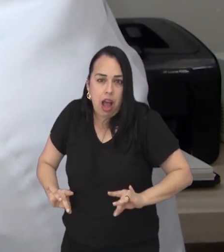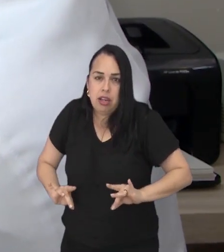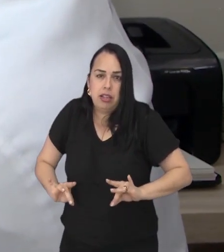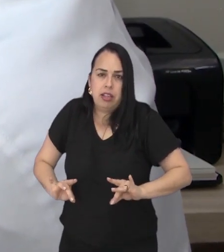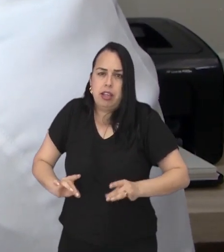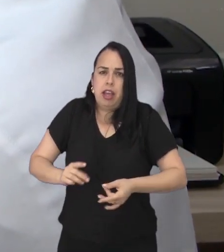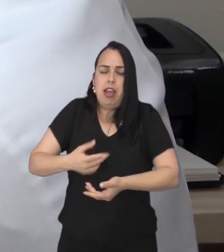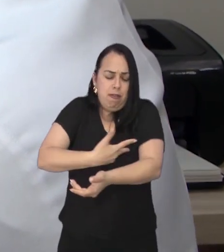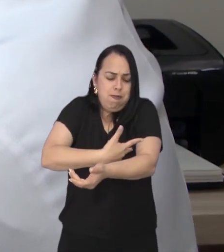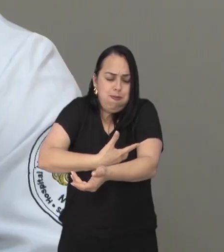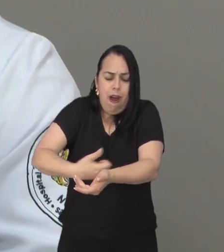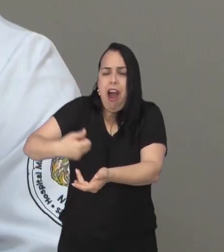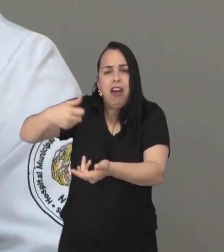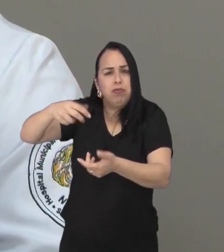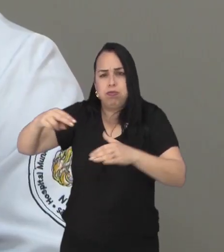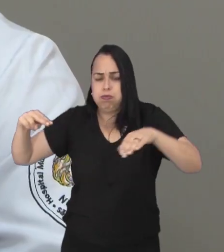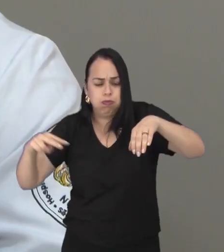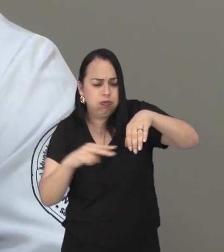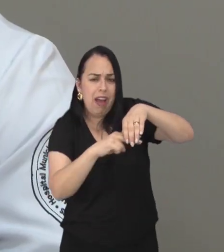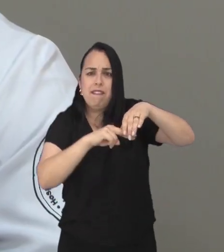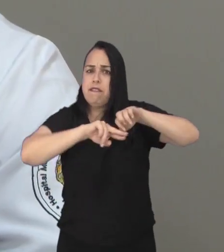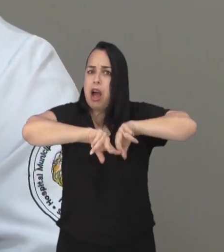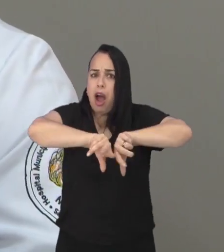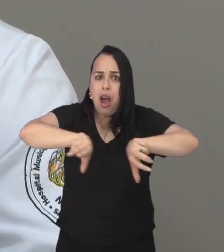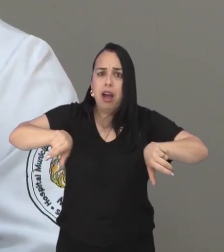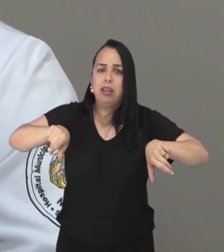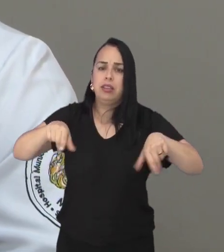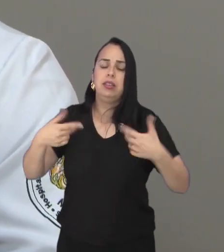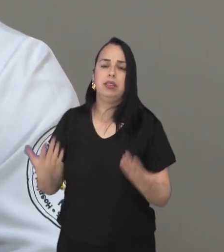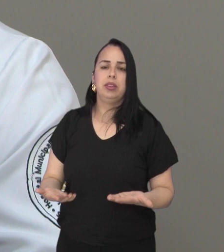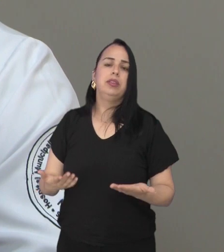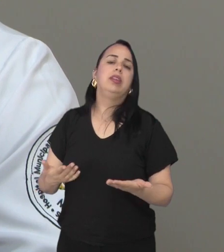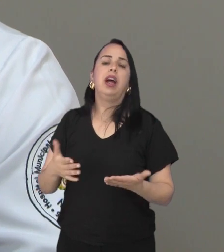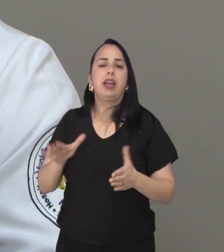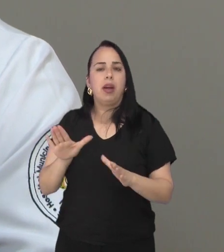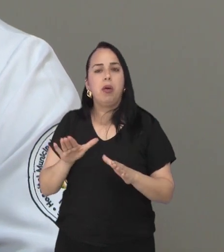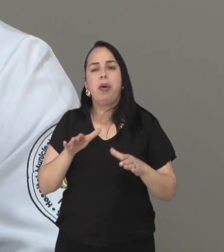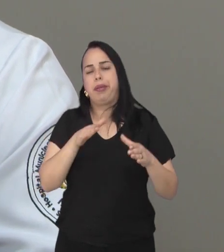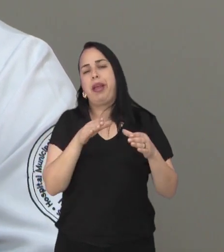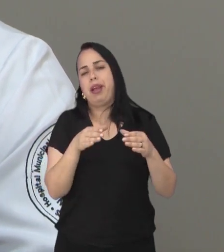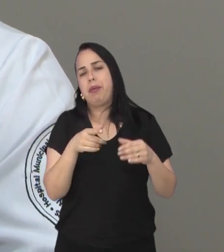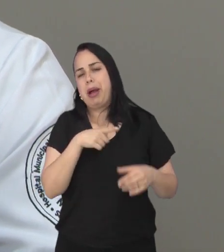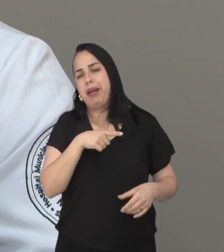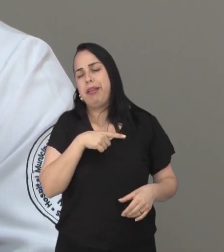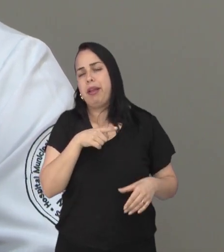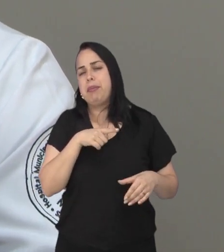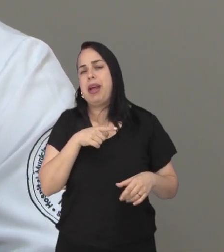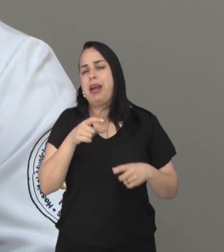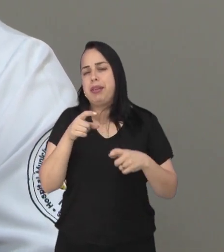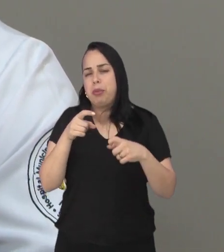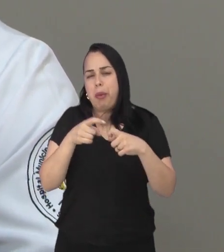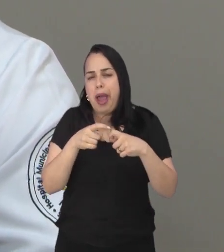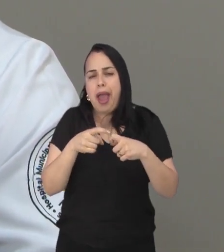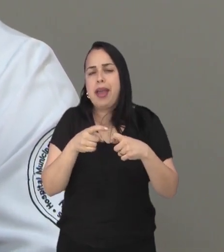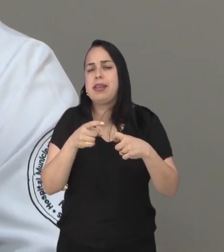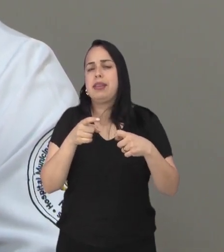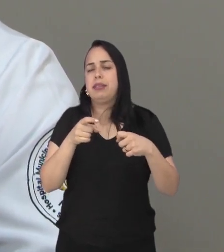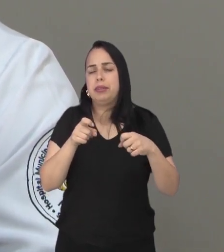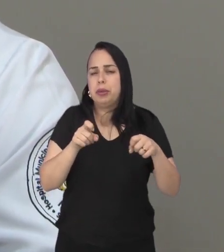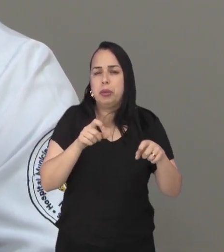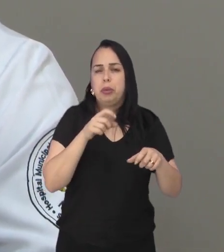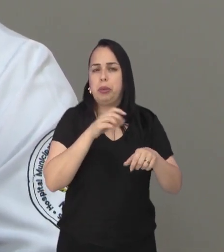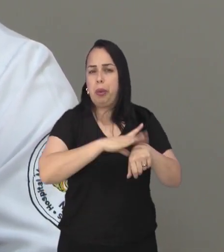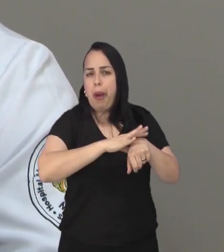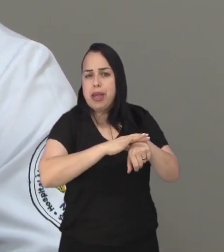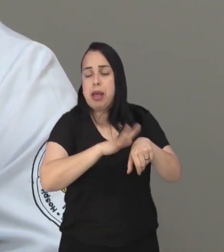série de exames. As distrofias musculares fazem parte de um grupo de doença, né? Mas basicamente a gente tem os pacientes portadores